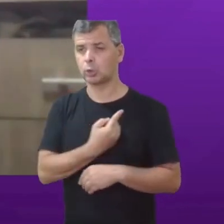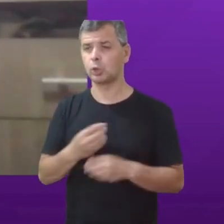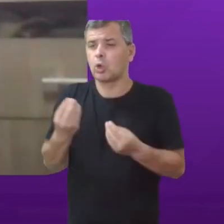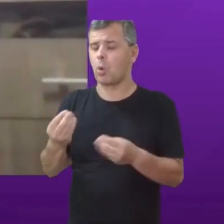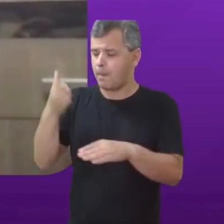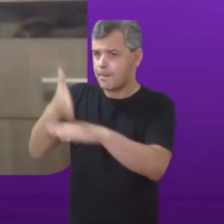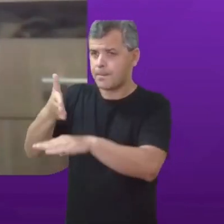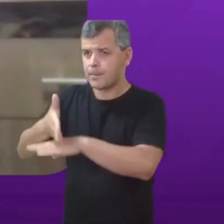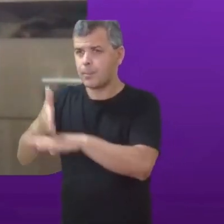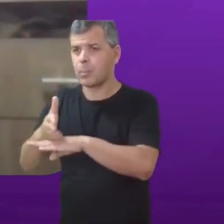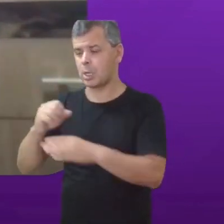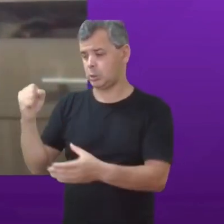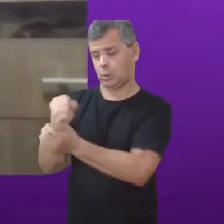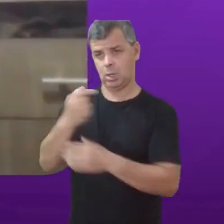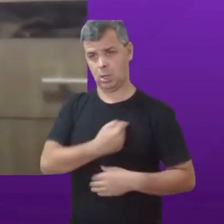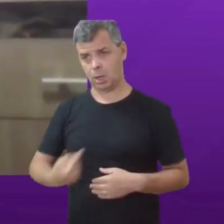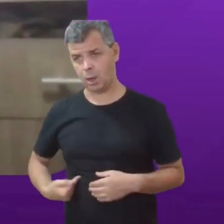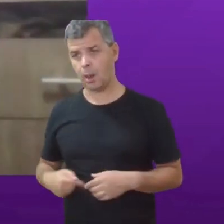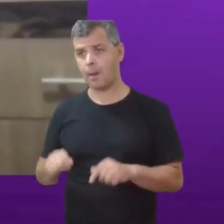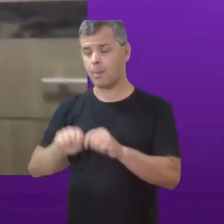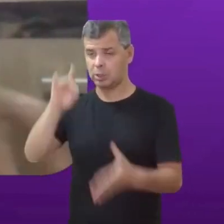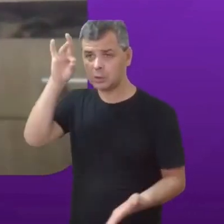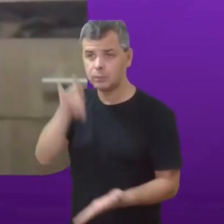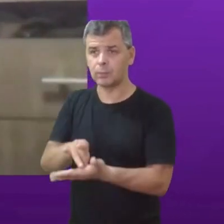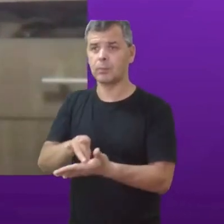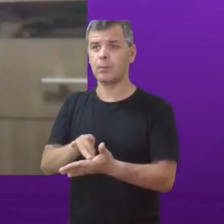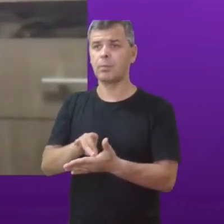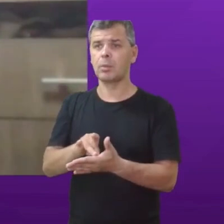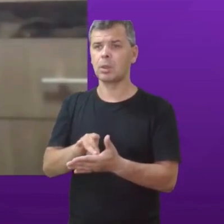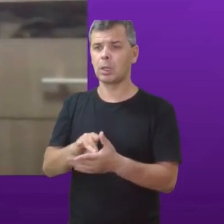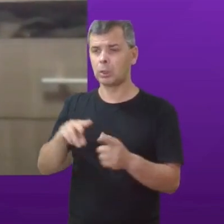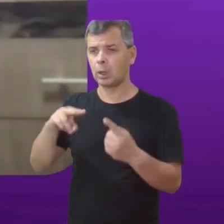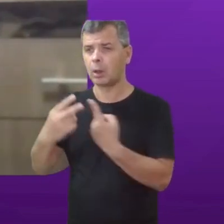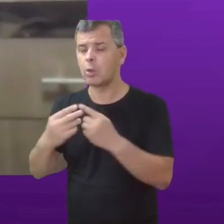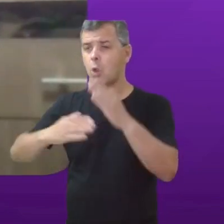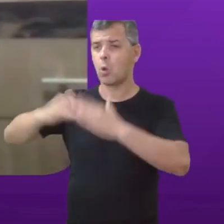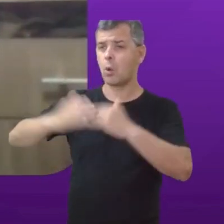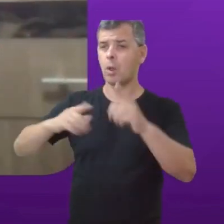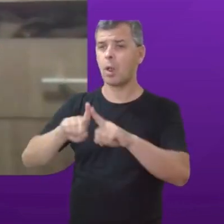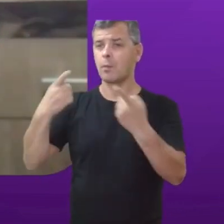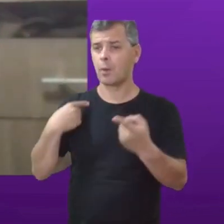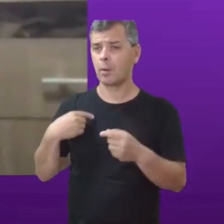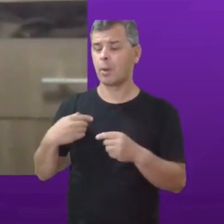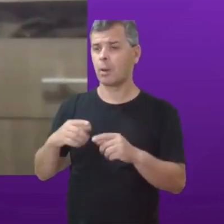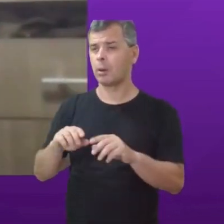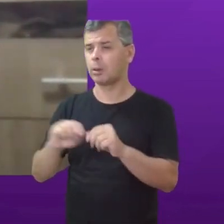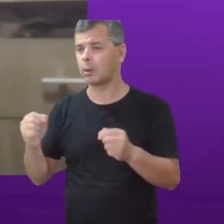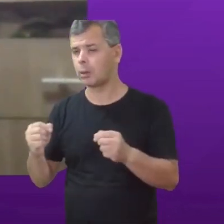como participar da segurança pública pode, de fato, trazer novas abordagens e novas práticas que vão considerar